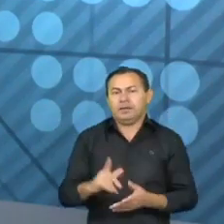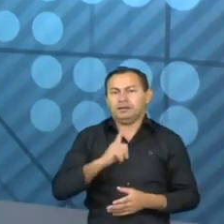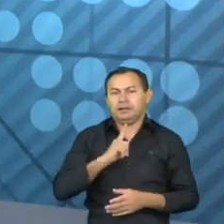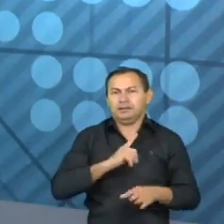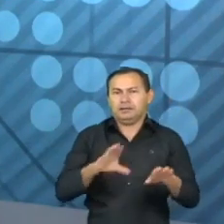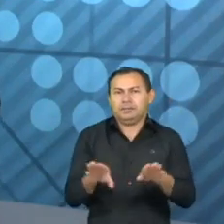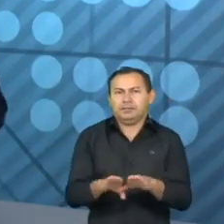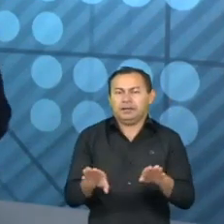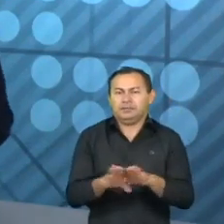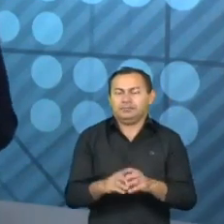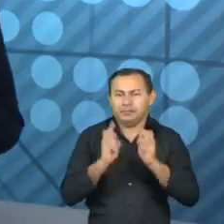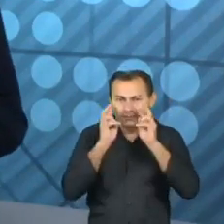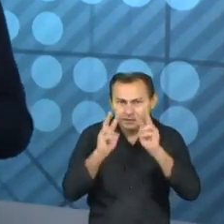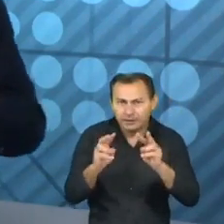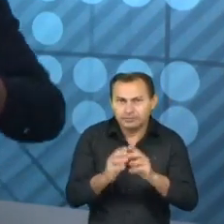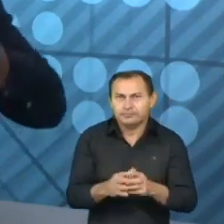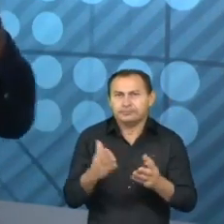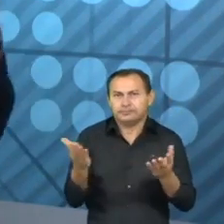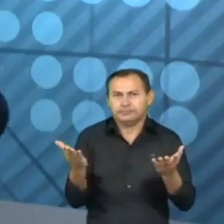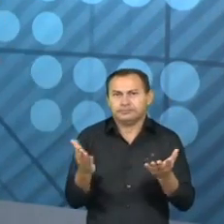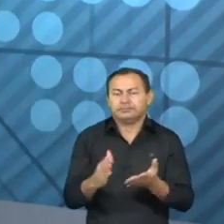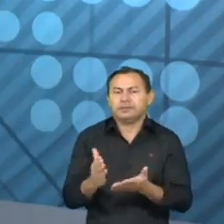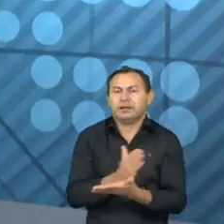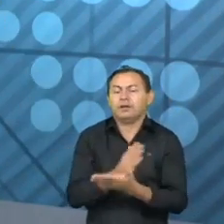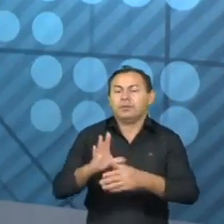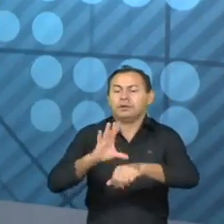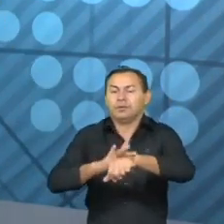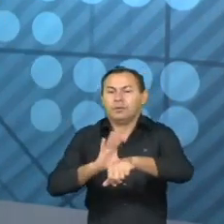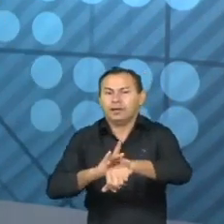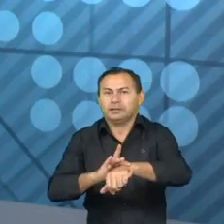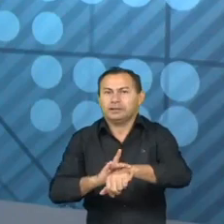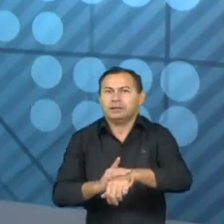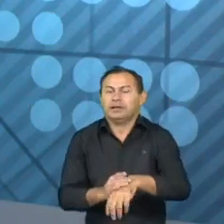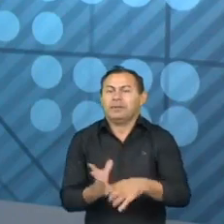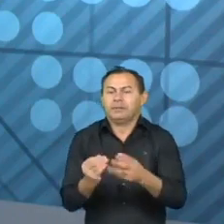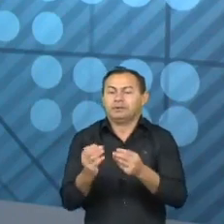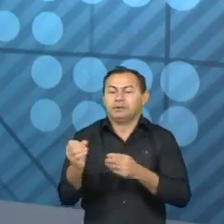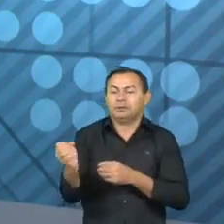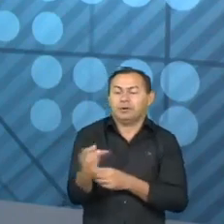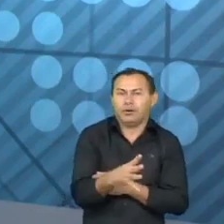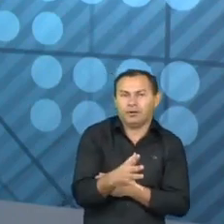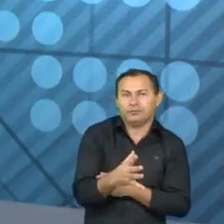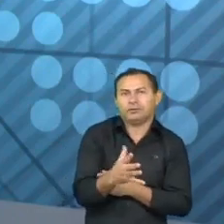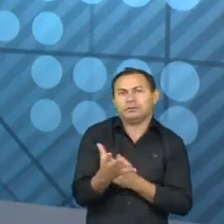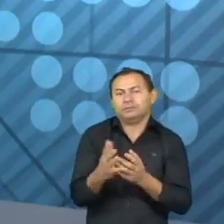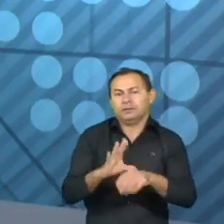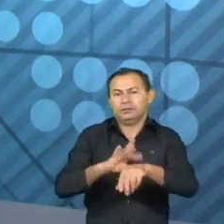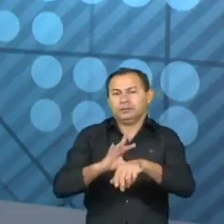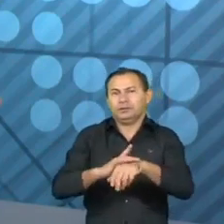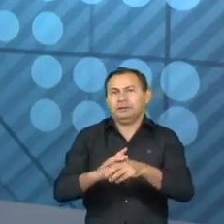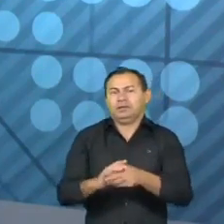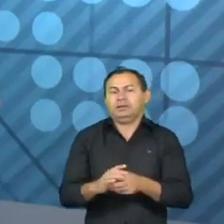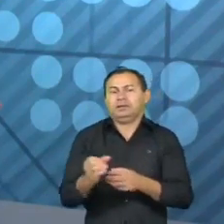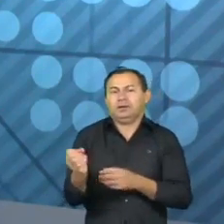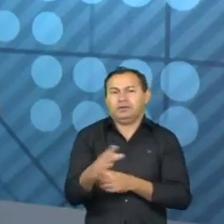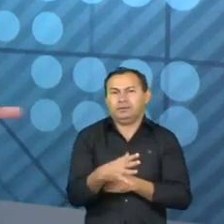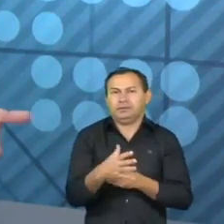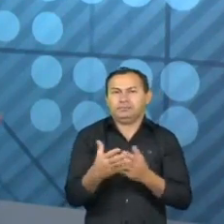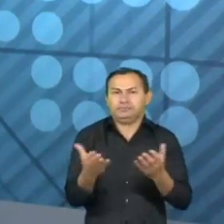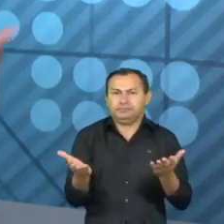também levar em consideração que em algumas doenças, se essa doença é muito nova, a doença em questão ela é muito nova,